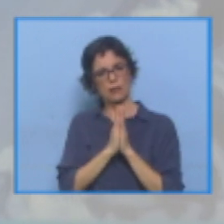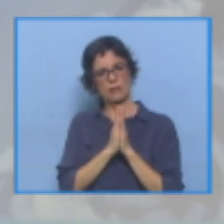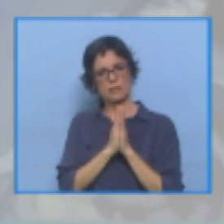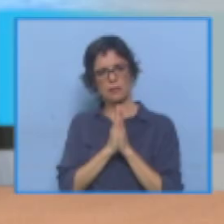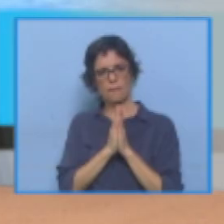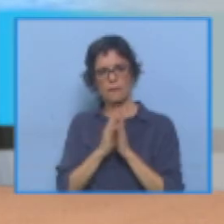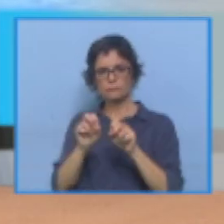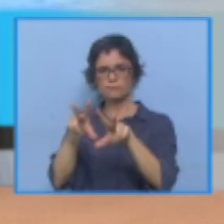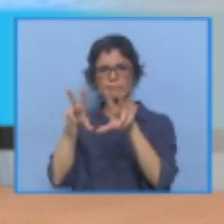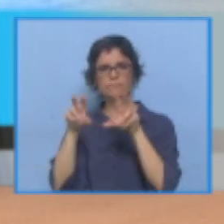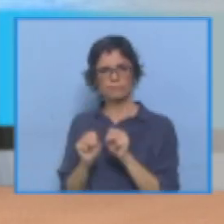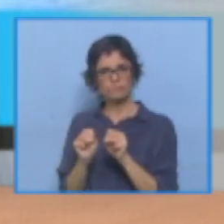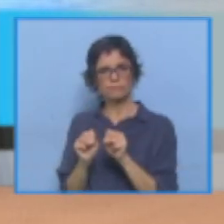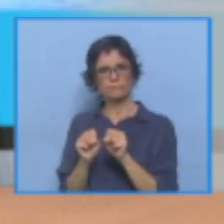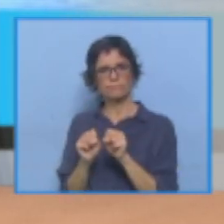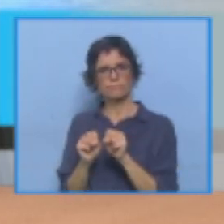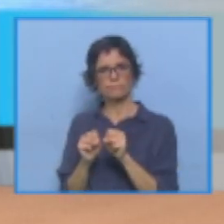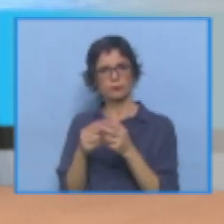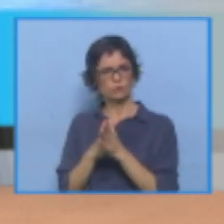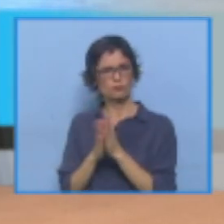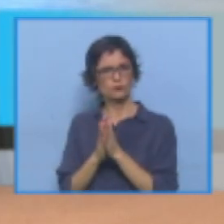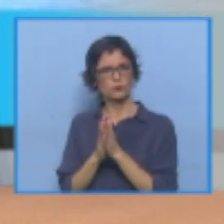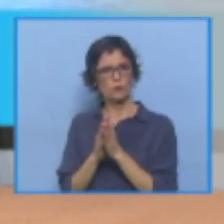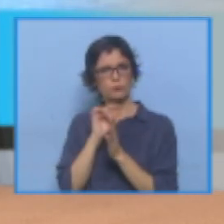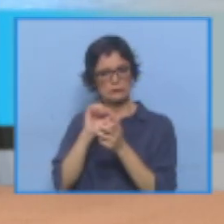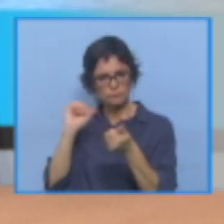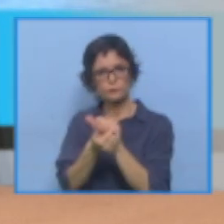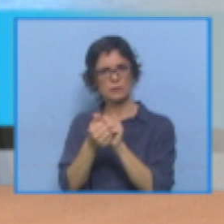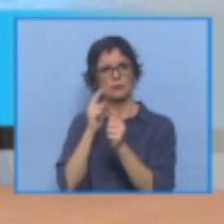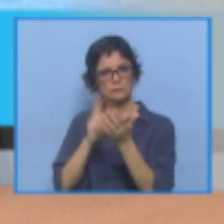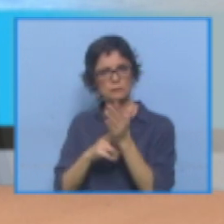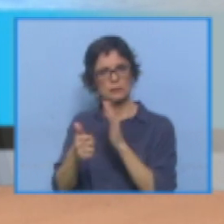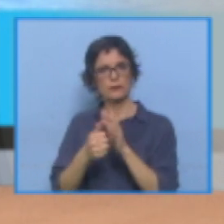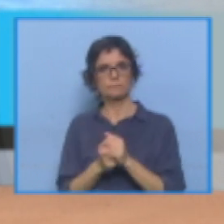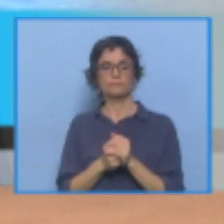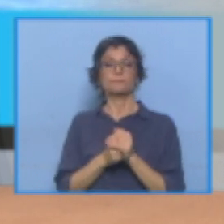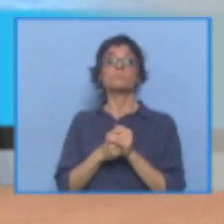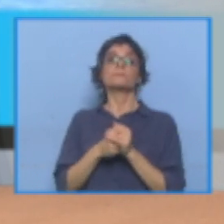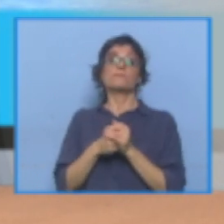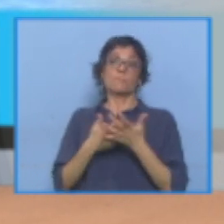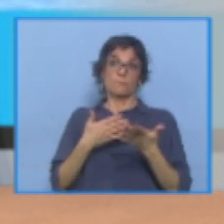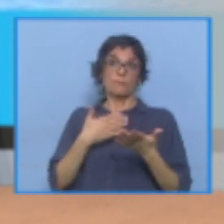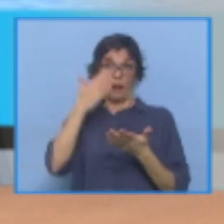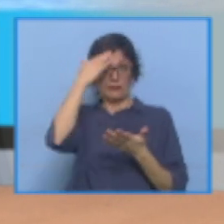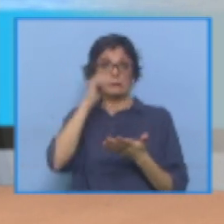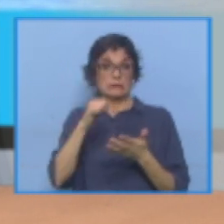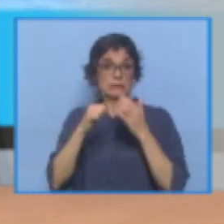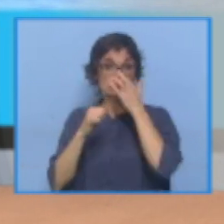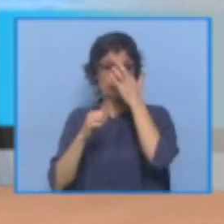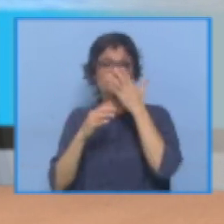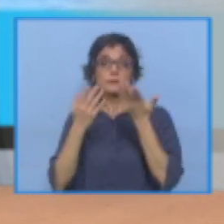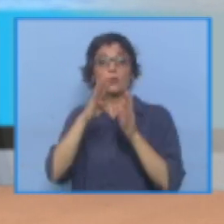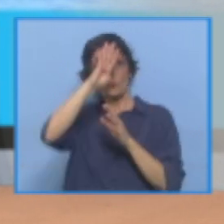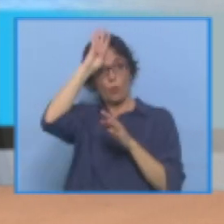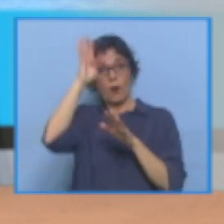e de crescimento? E não só, eu devo dizer, que as pessoas compreenderão, que ouvindo o discurso final do Papa, ele